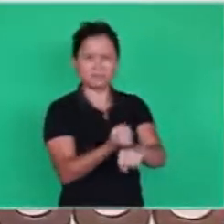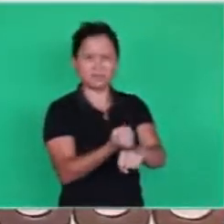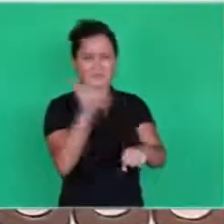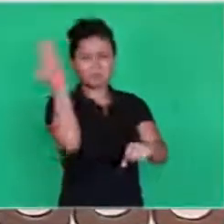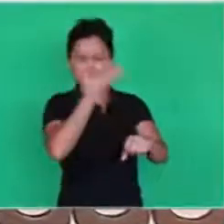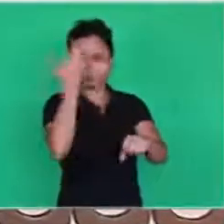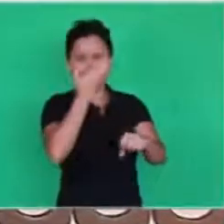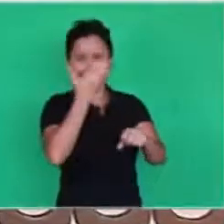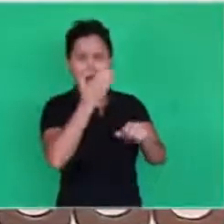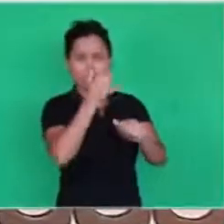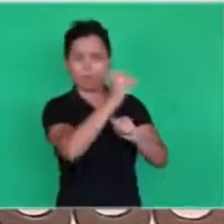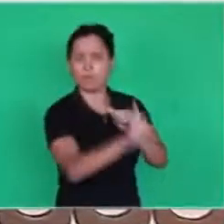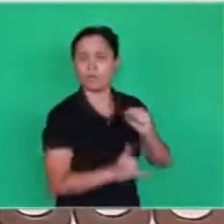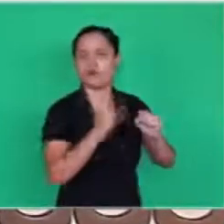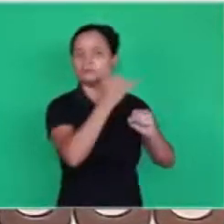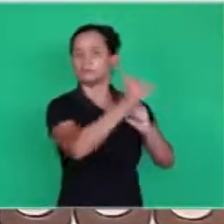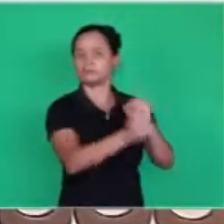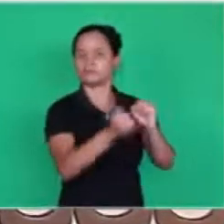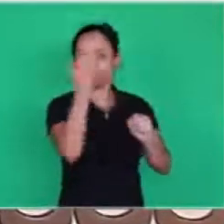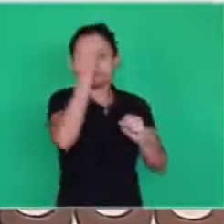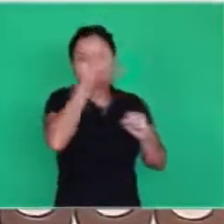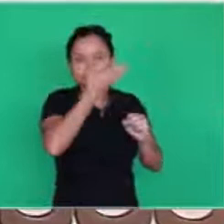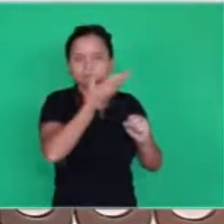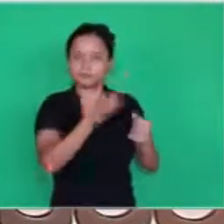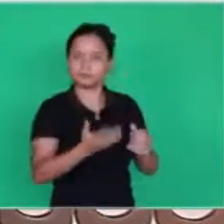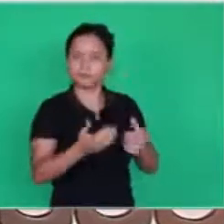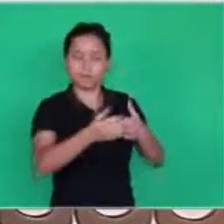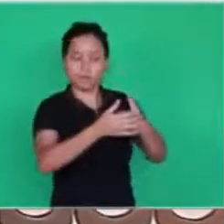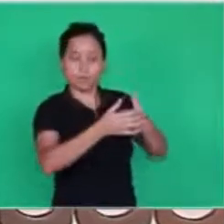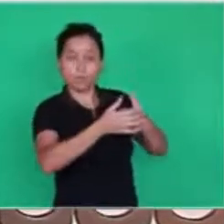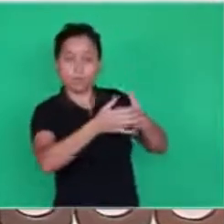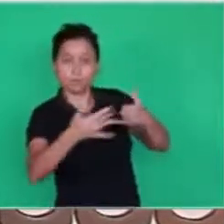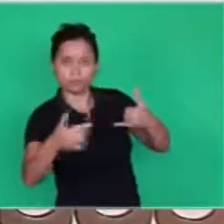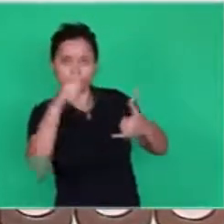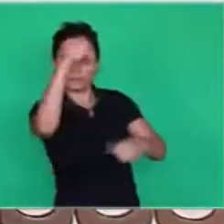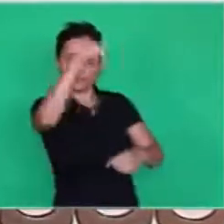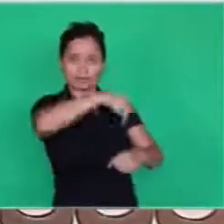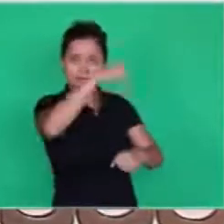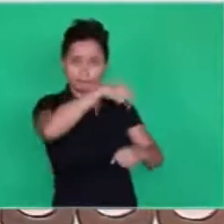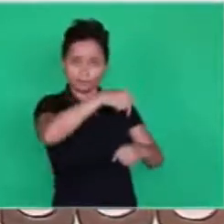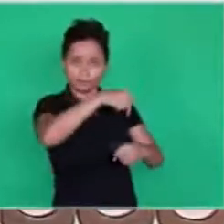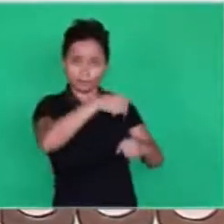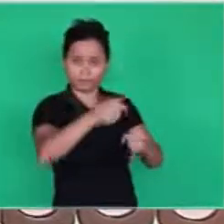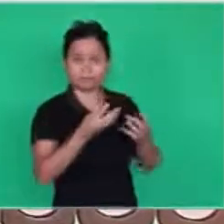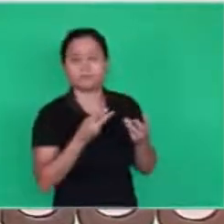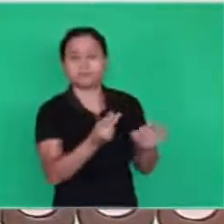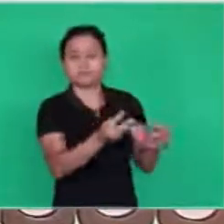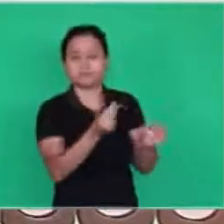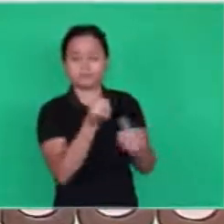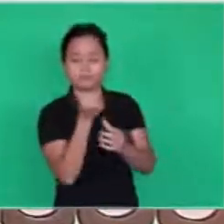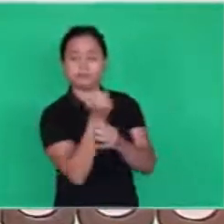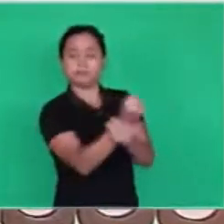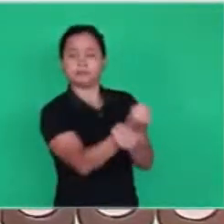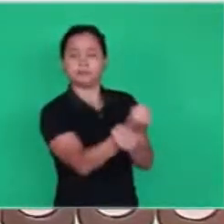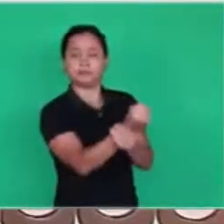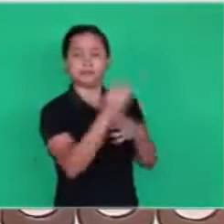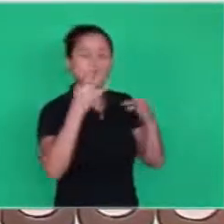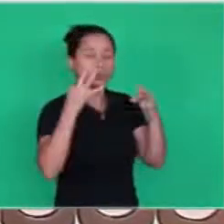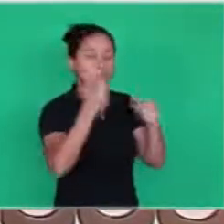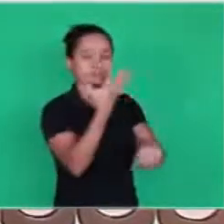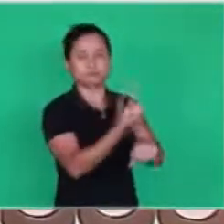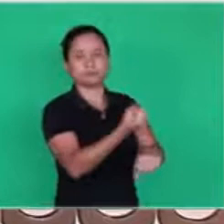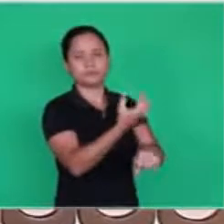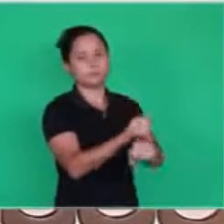vê. E é o elemento que dá substância ou que dá segurança a toda a matéria está aqui dentro.